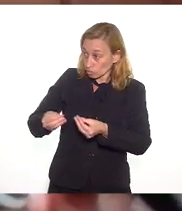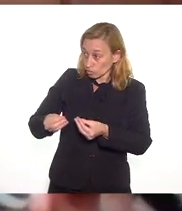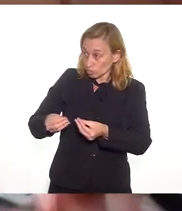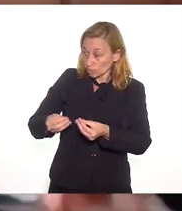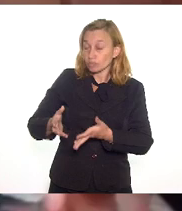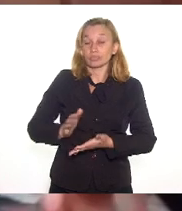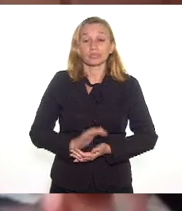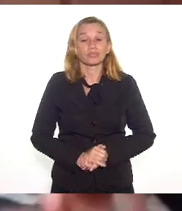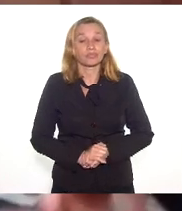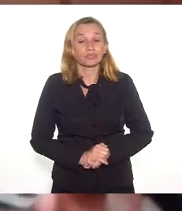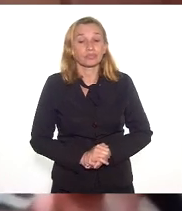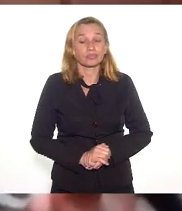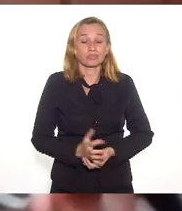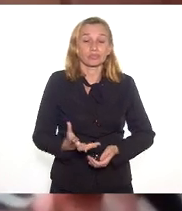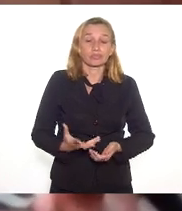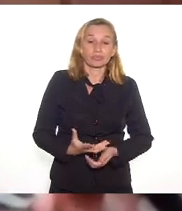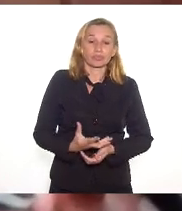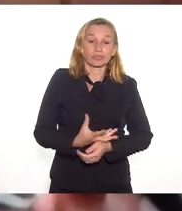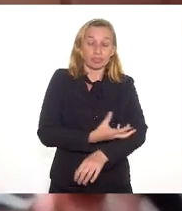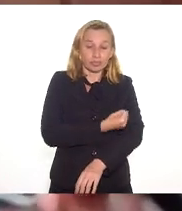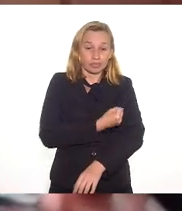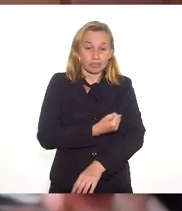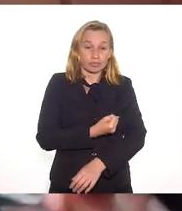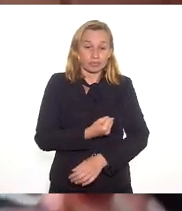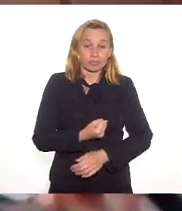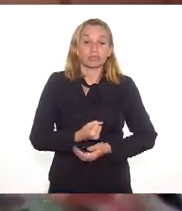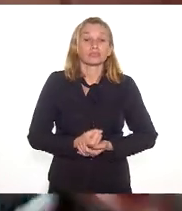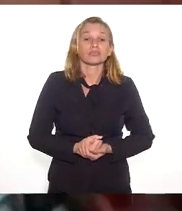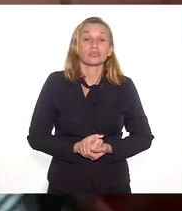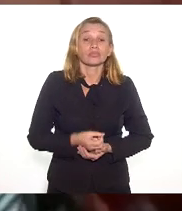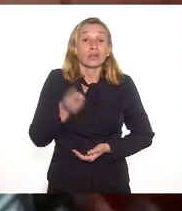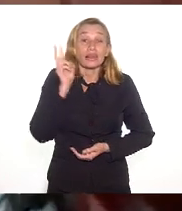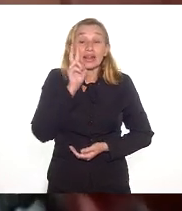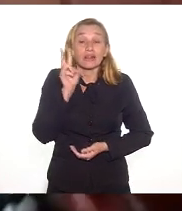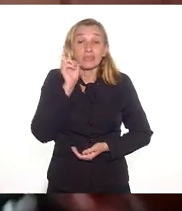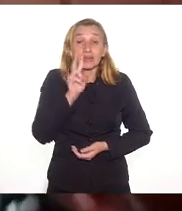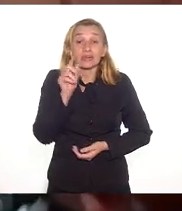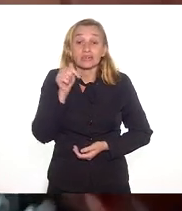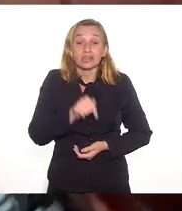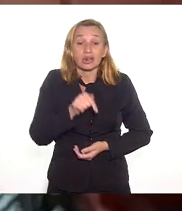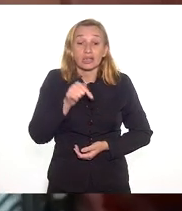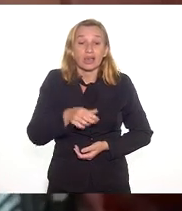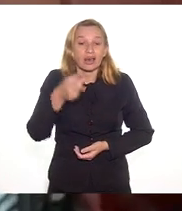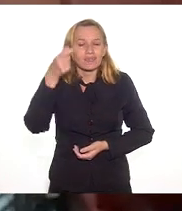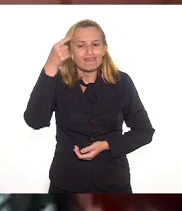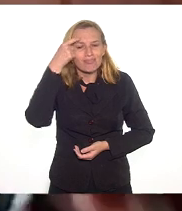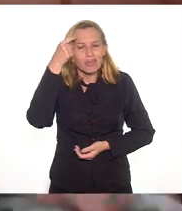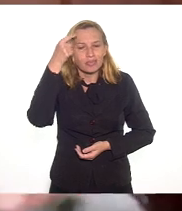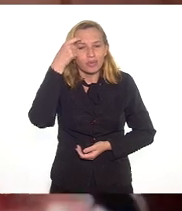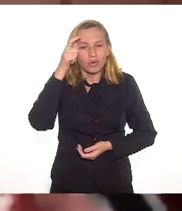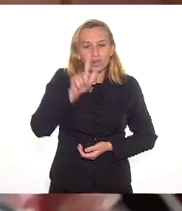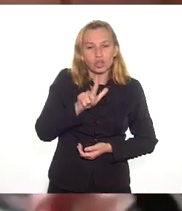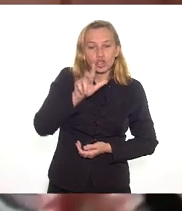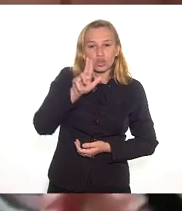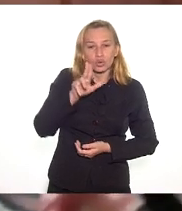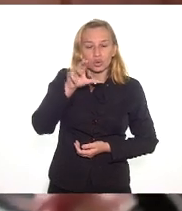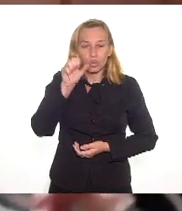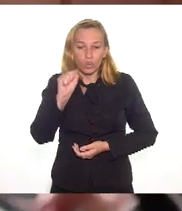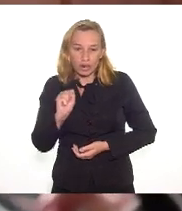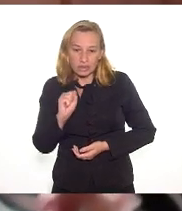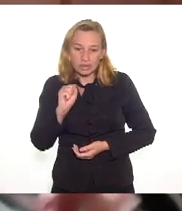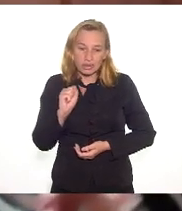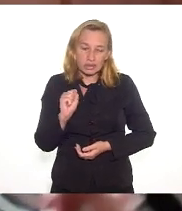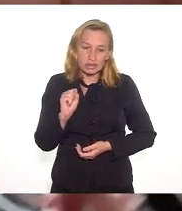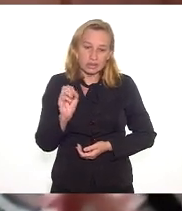integridade física, emocional, intelectual, lembrando aqui a memória de Lucas, Fernando e